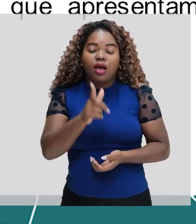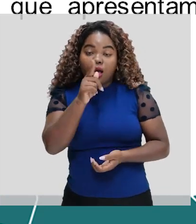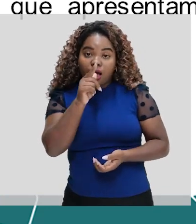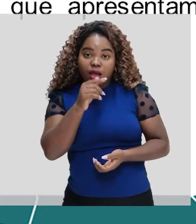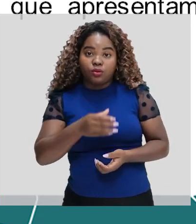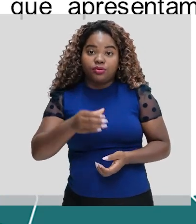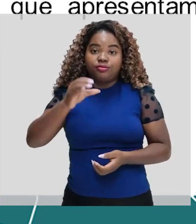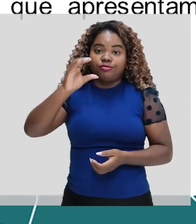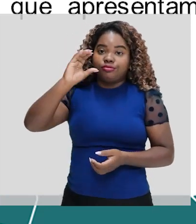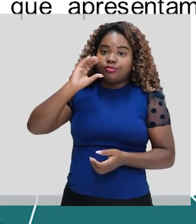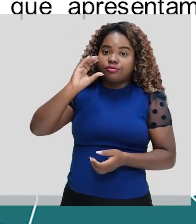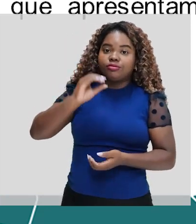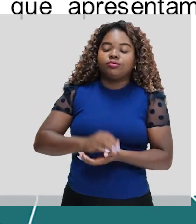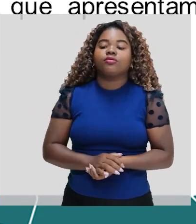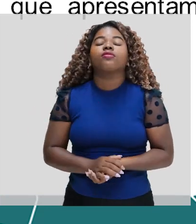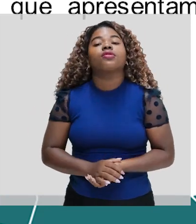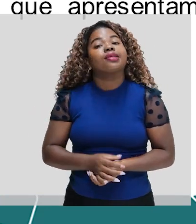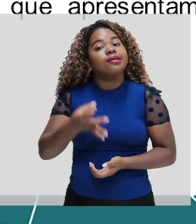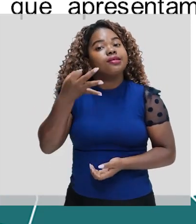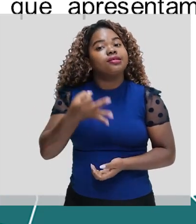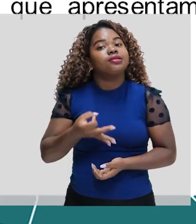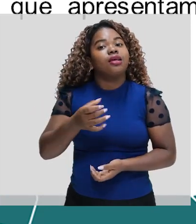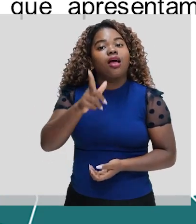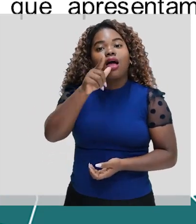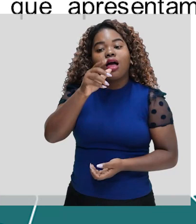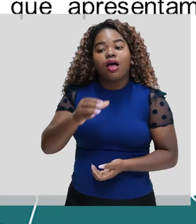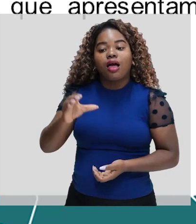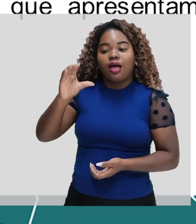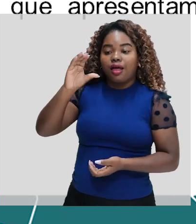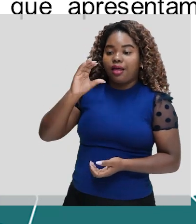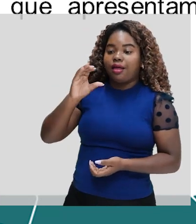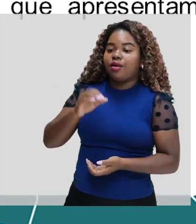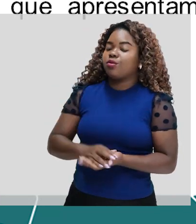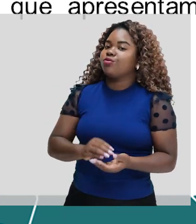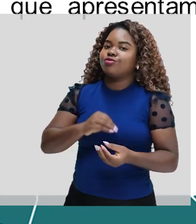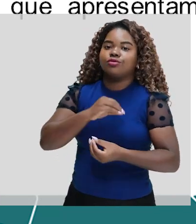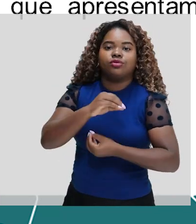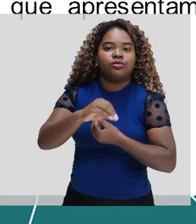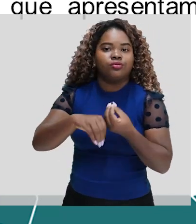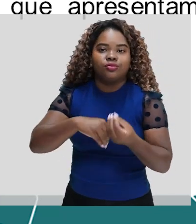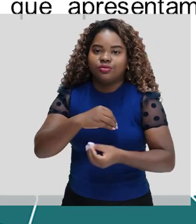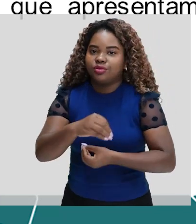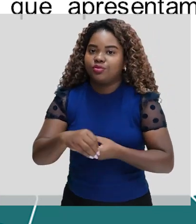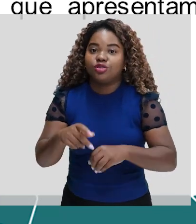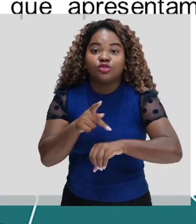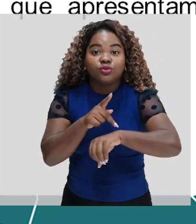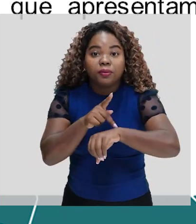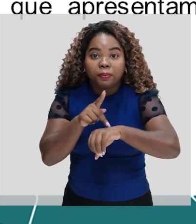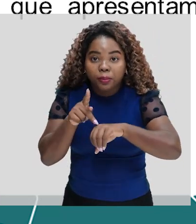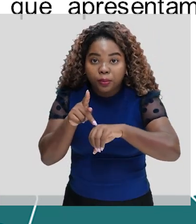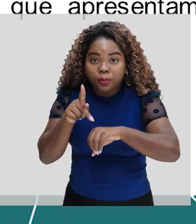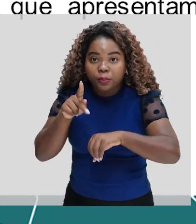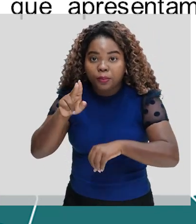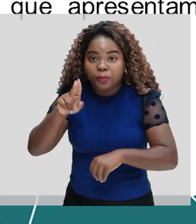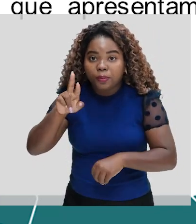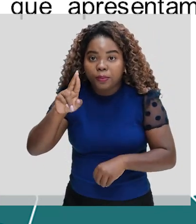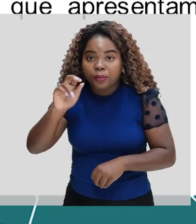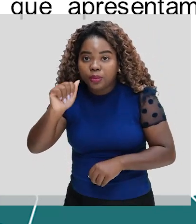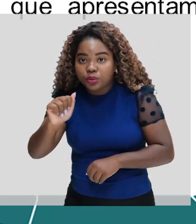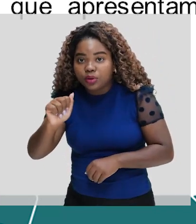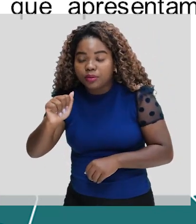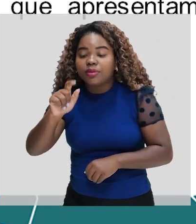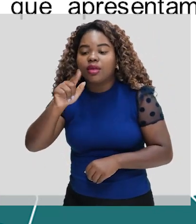Justamente, a água potável, ela não é uma substância pura, é uma mistura. Então,